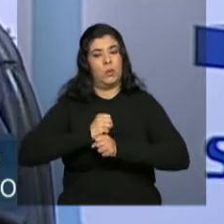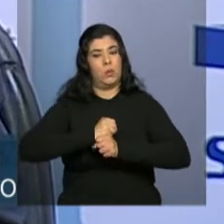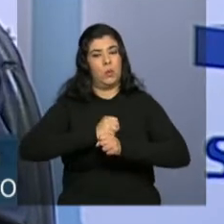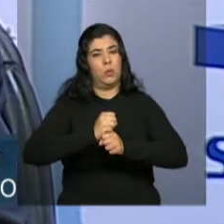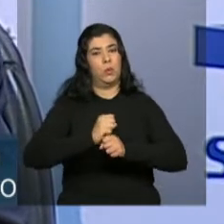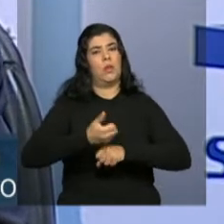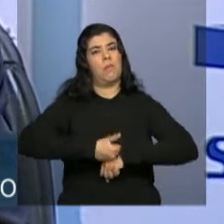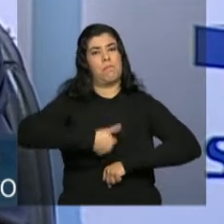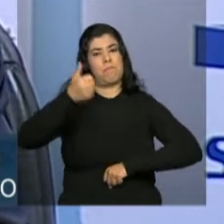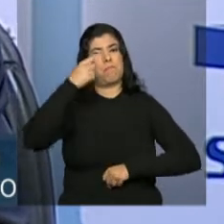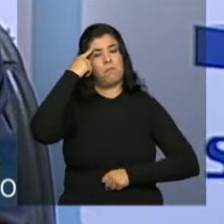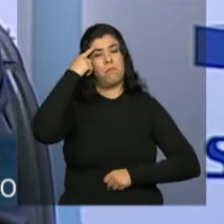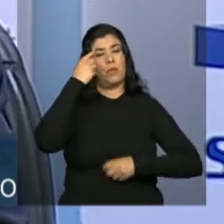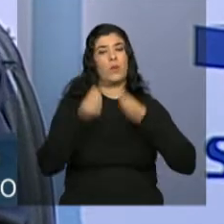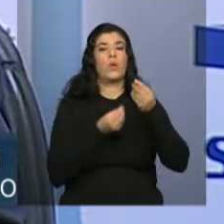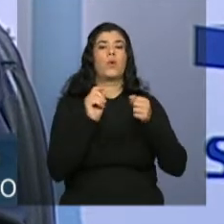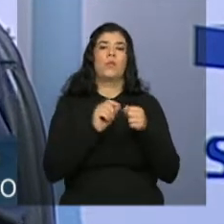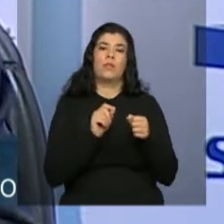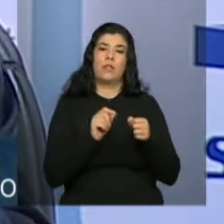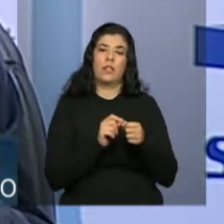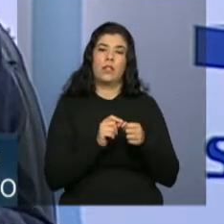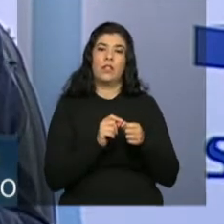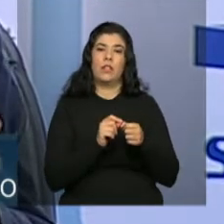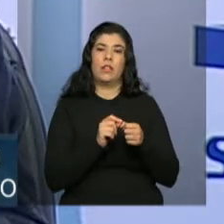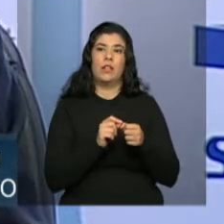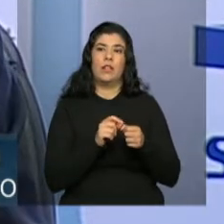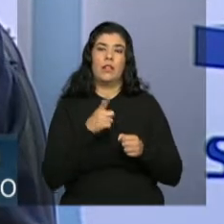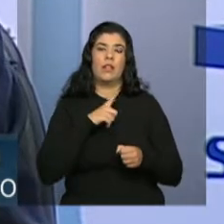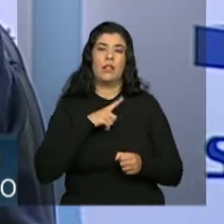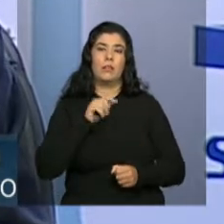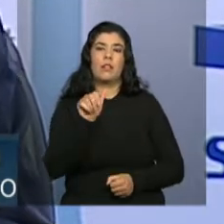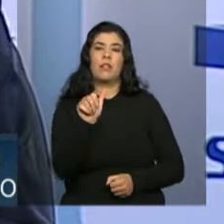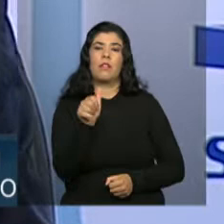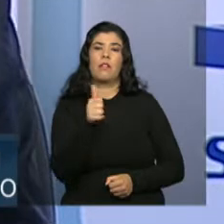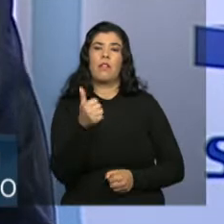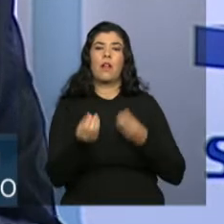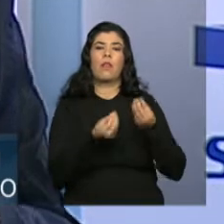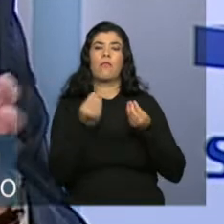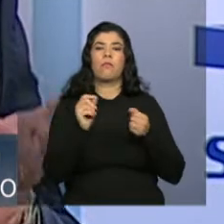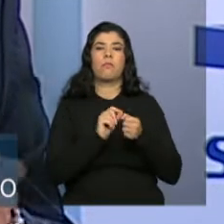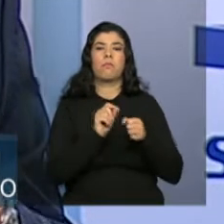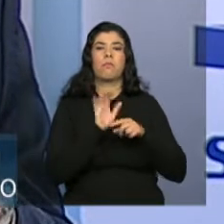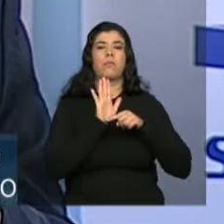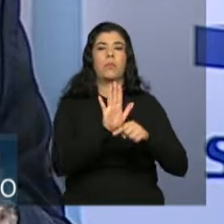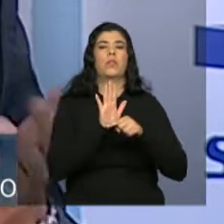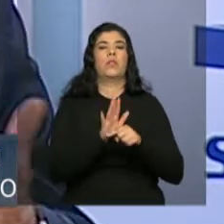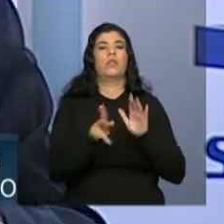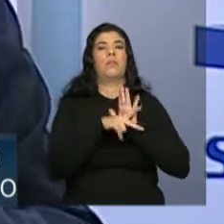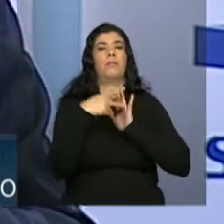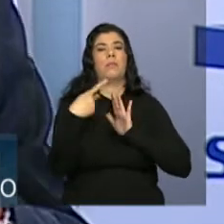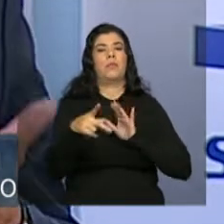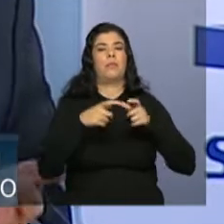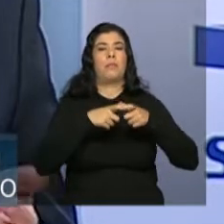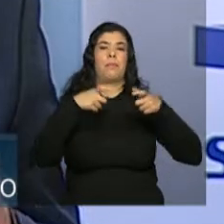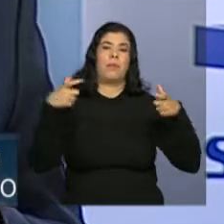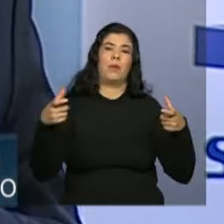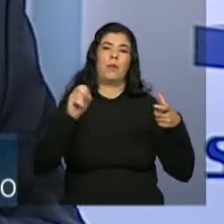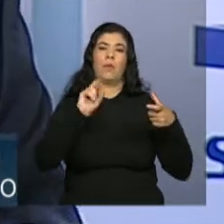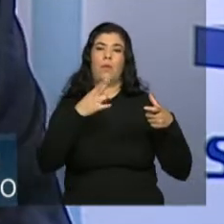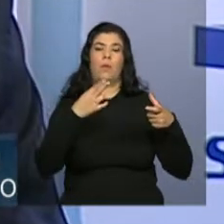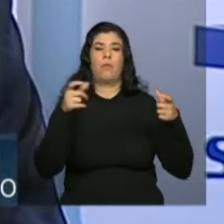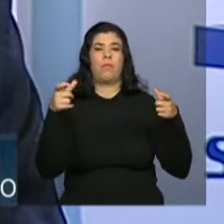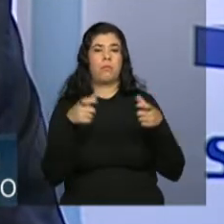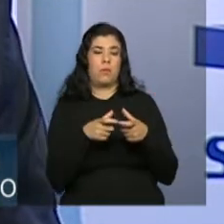melhor o que tava querendo com a de avaliar o que contribuía para uma maior ou